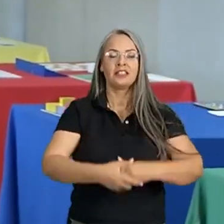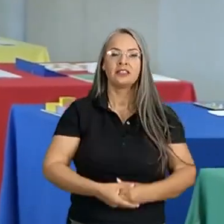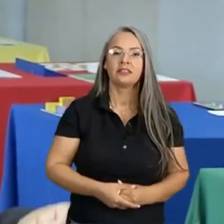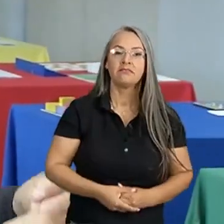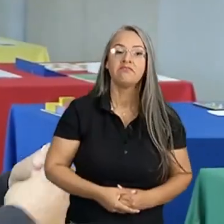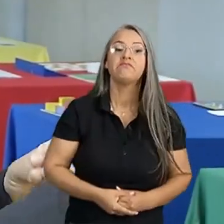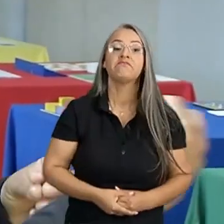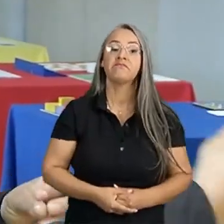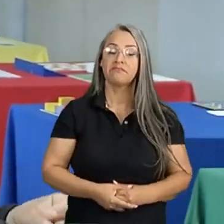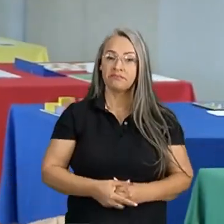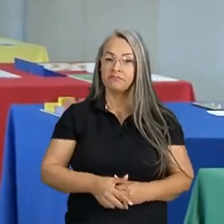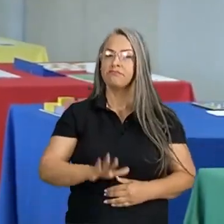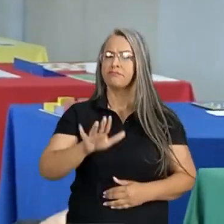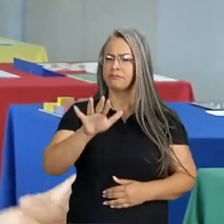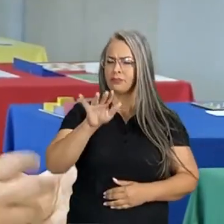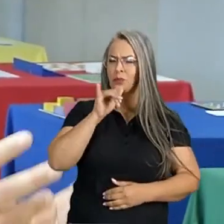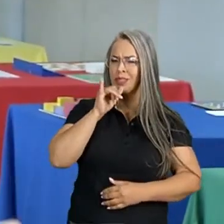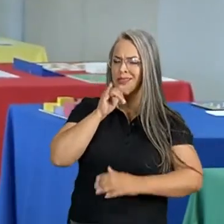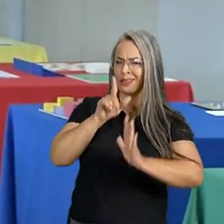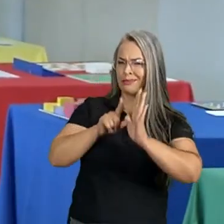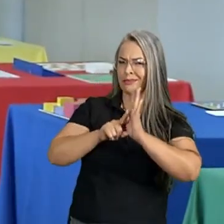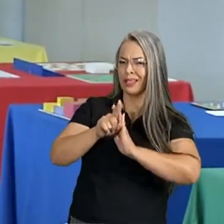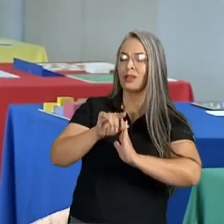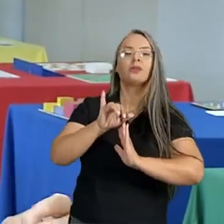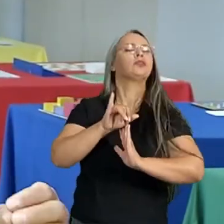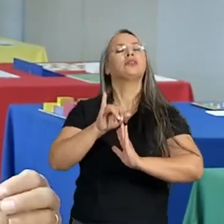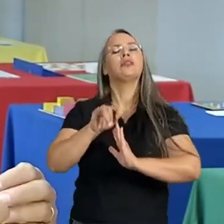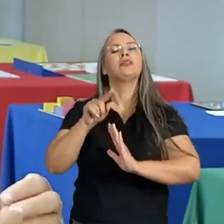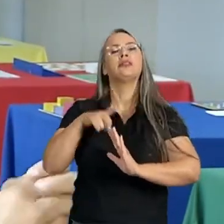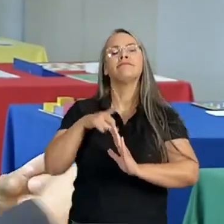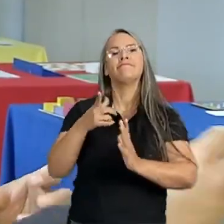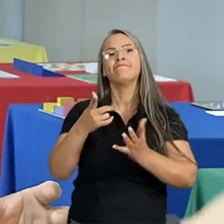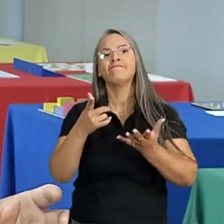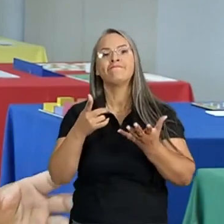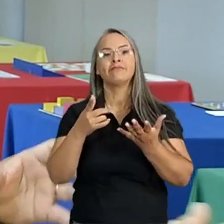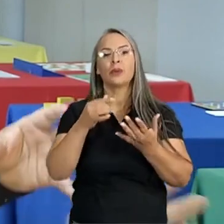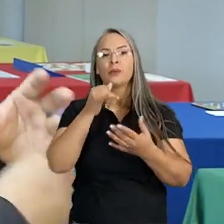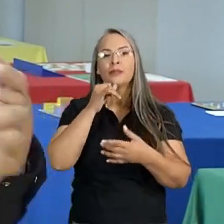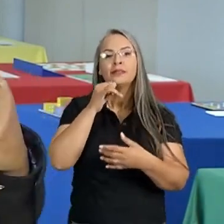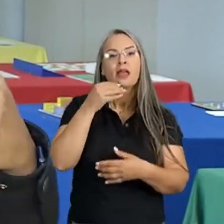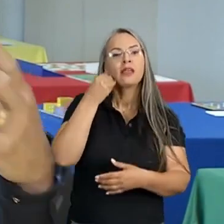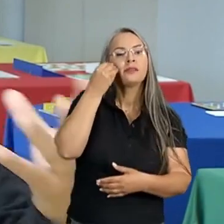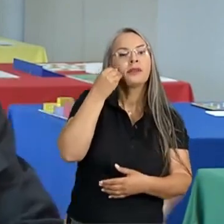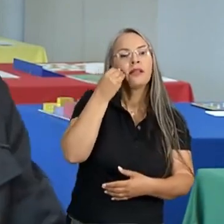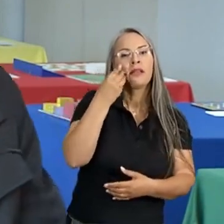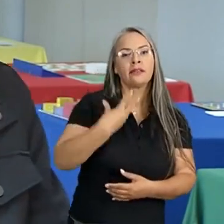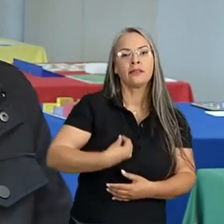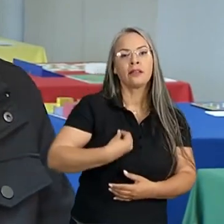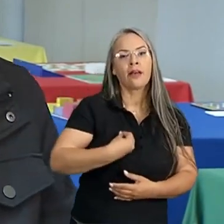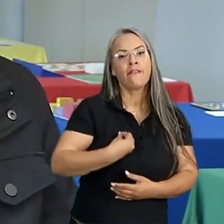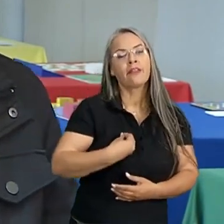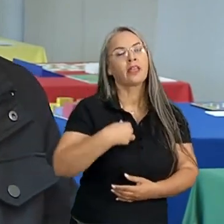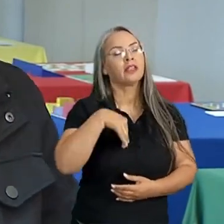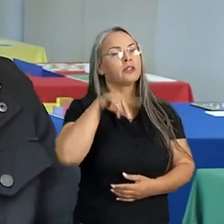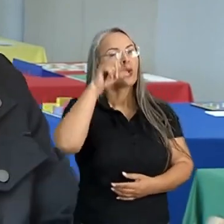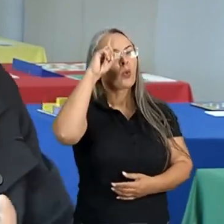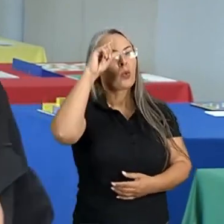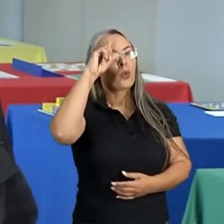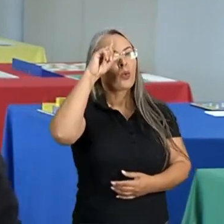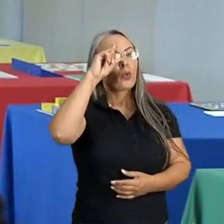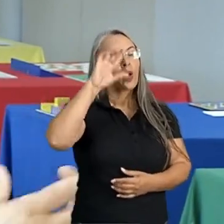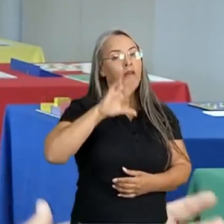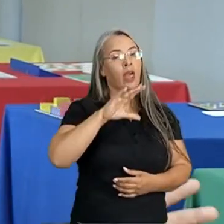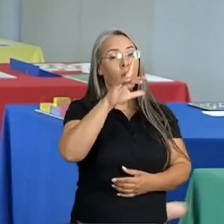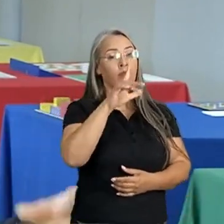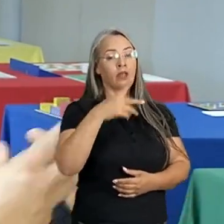vida cotidiana problemas que o trabalho situações de reais